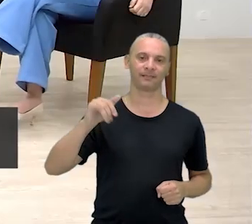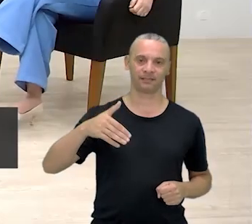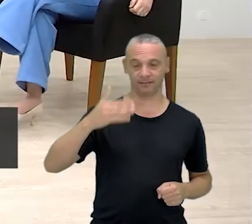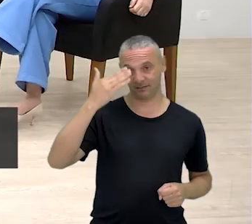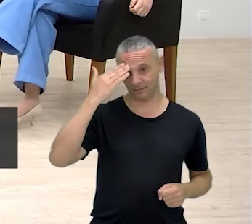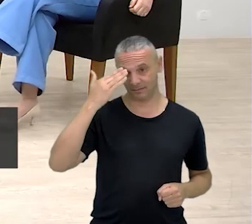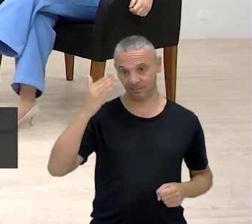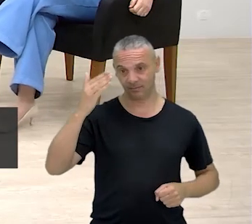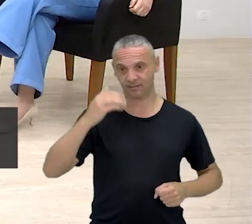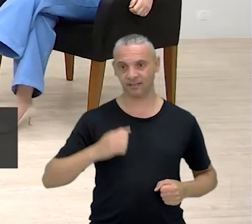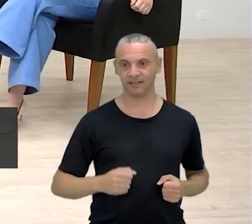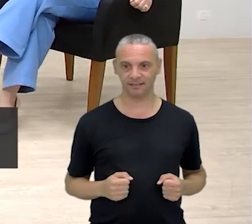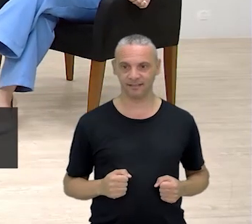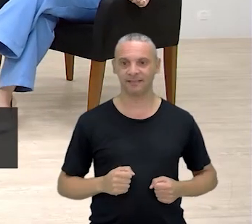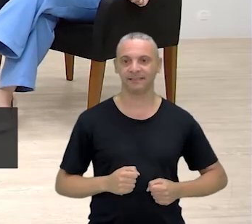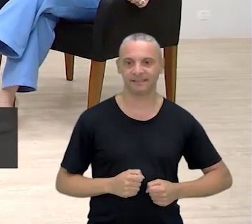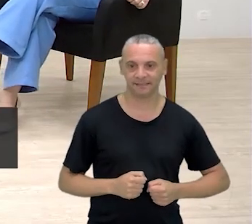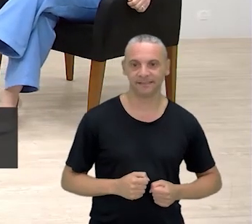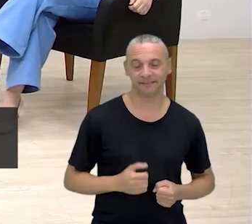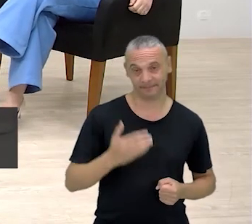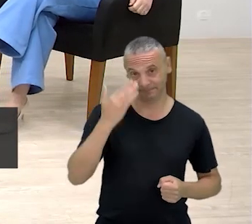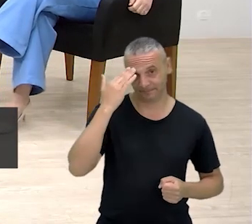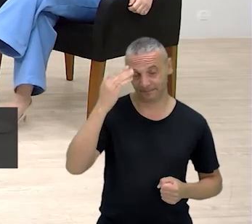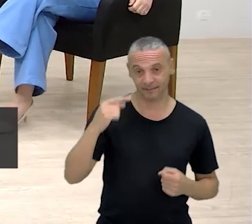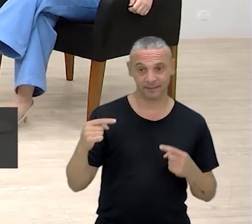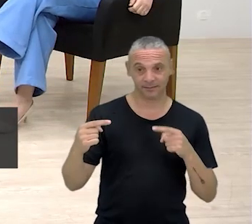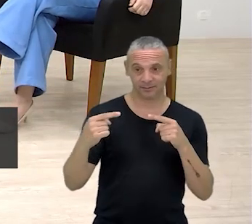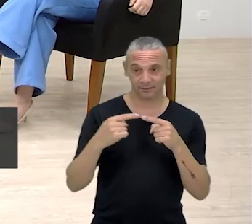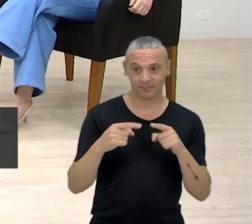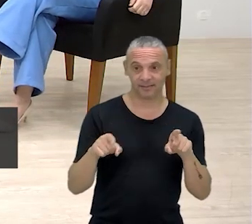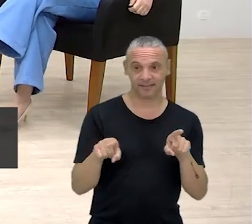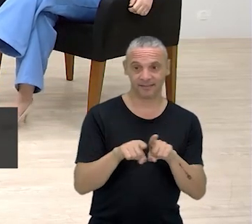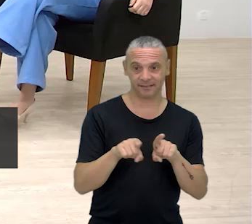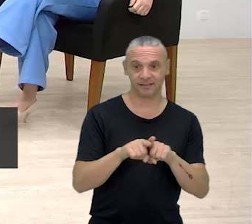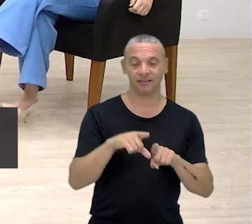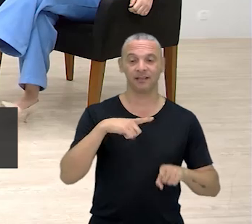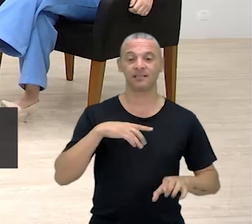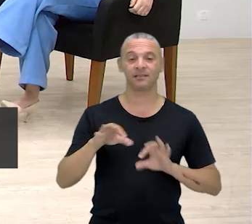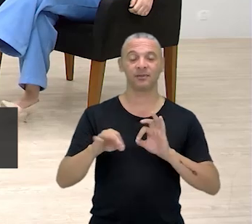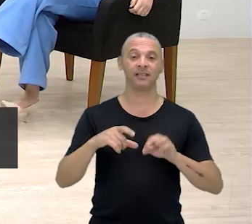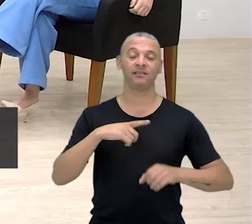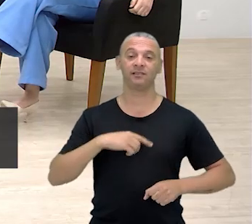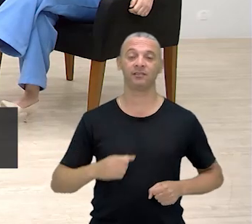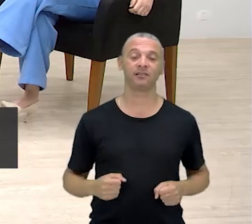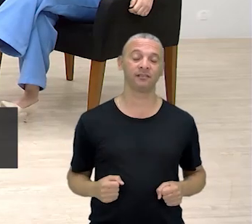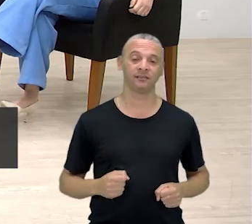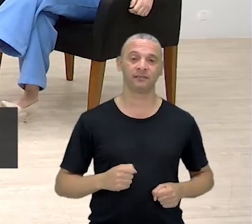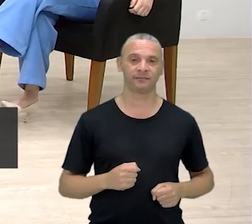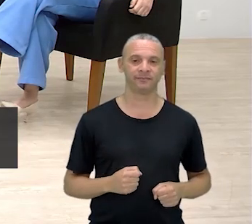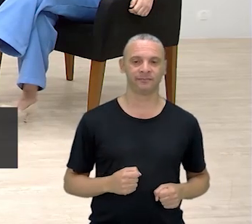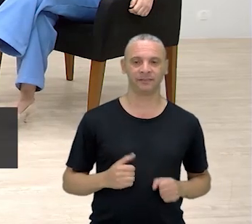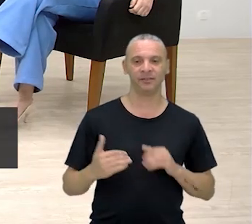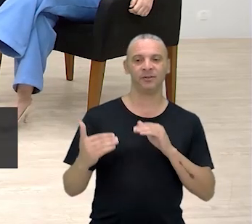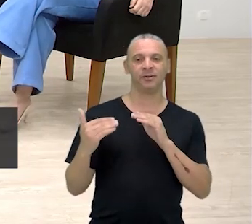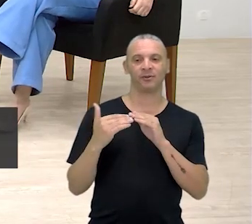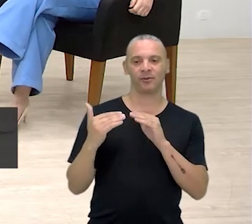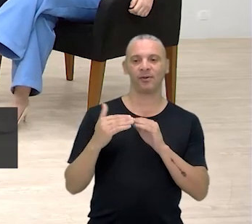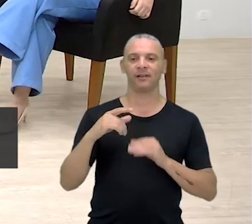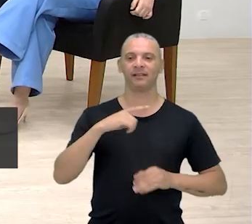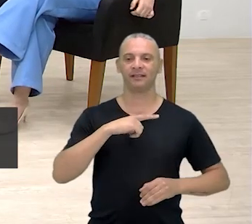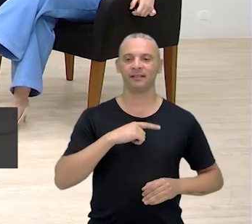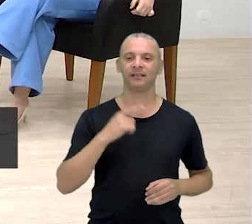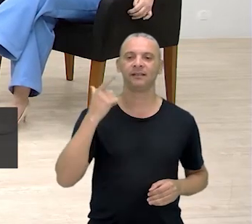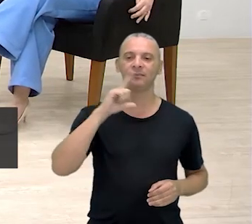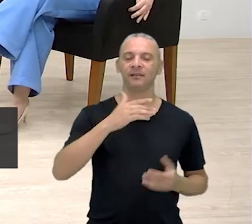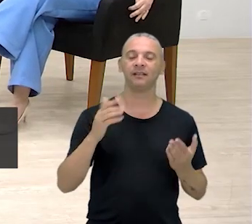Obrigado, Evelyn. Olha o miadinho, tá falou, obrigada, Evelyn, é isso mesmo. Né, Gato Preto, foi isso que você disse? Ah, tá bom. Ele concorda com suas palavras.